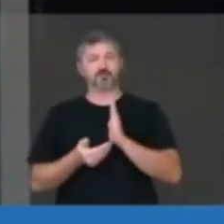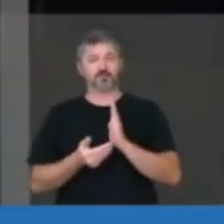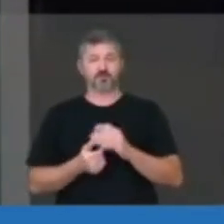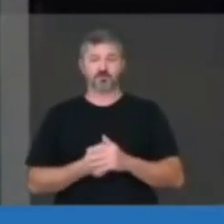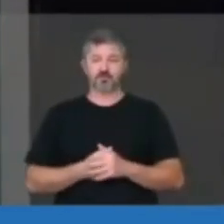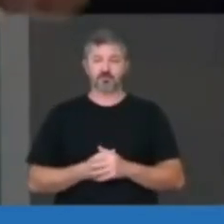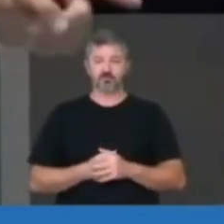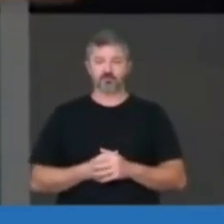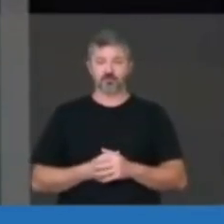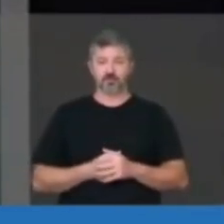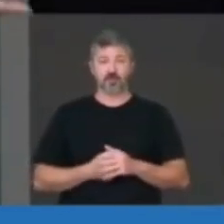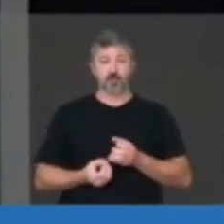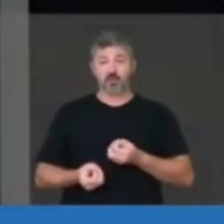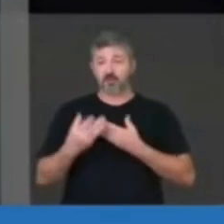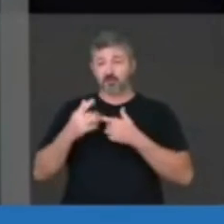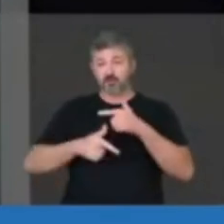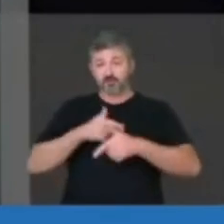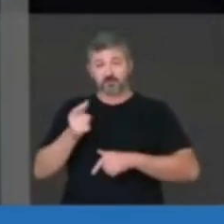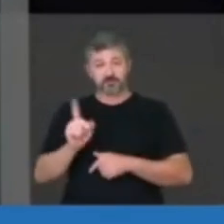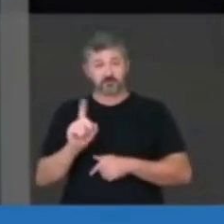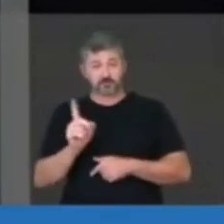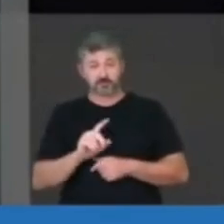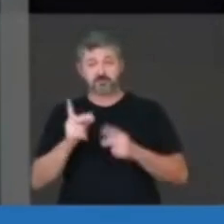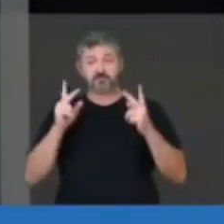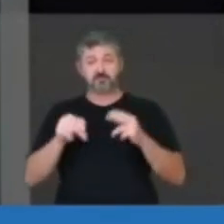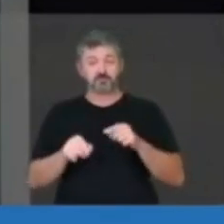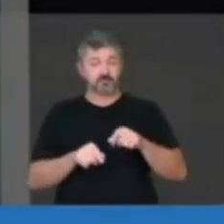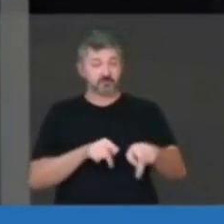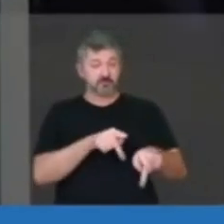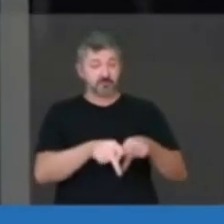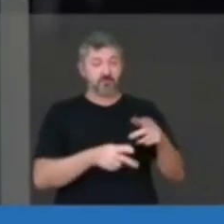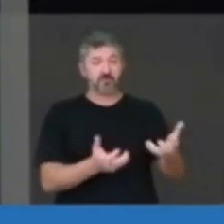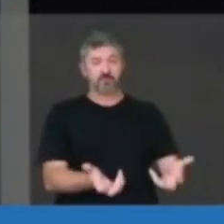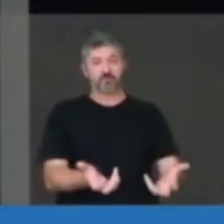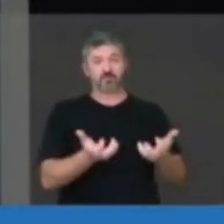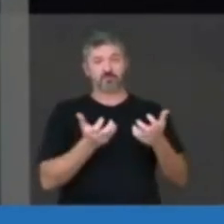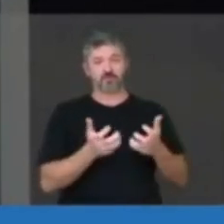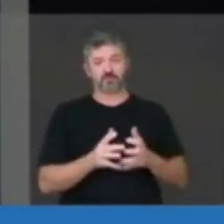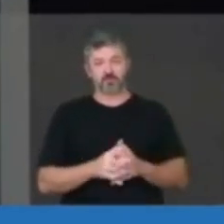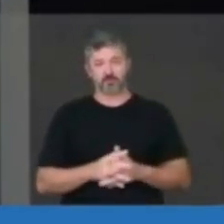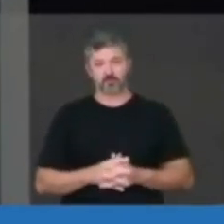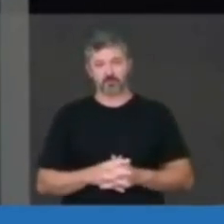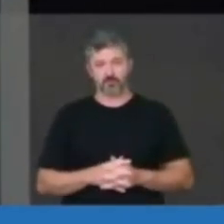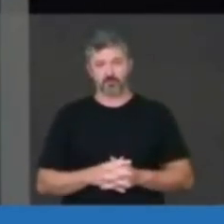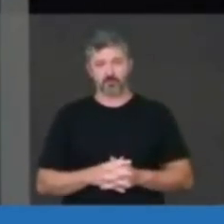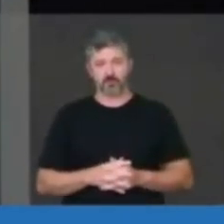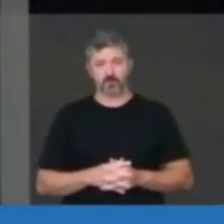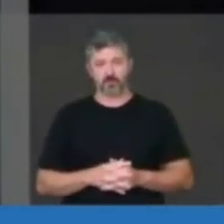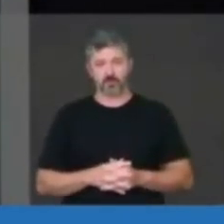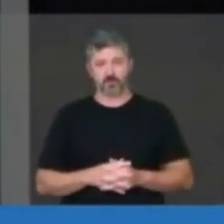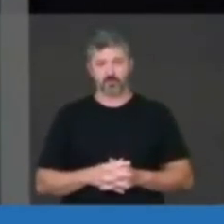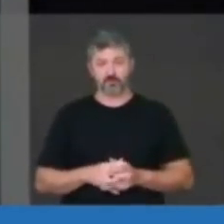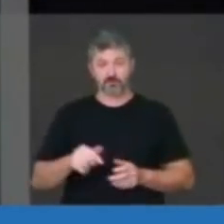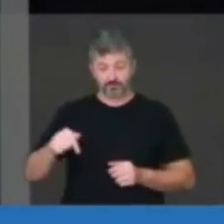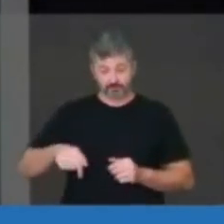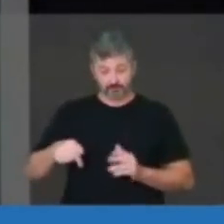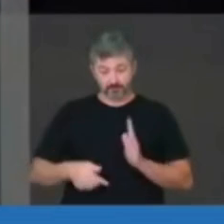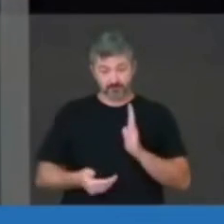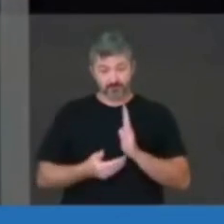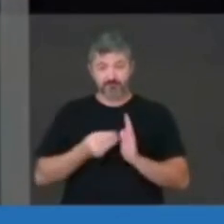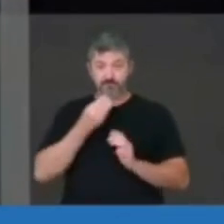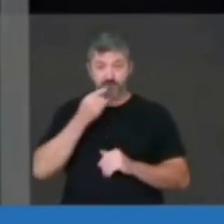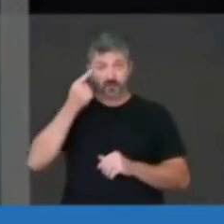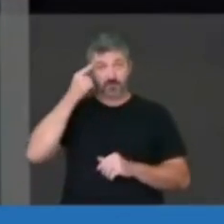que não produz de acordo com o que se espera para a população. A Câmara deveria ter pensado